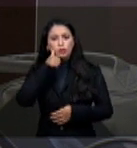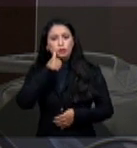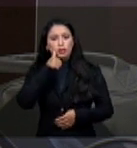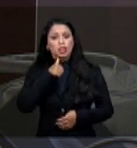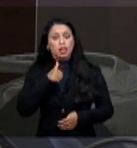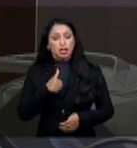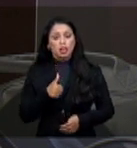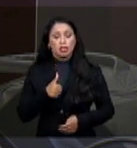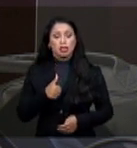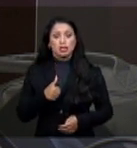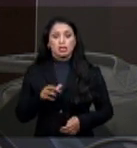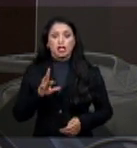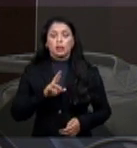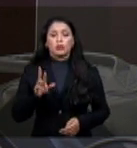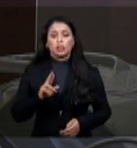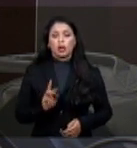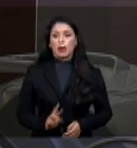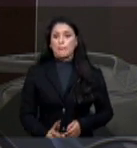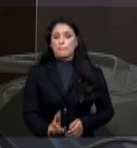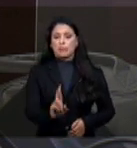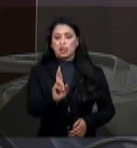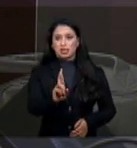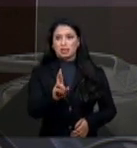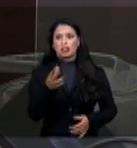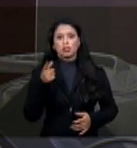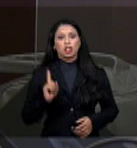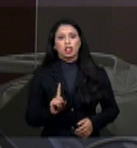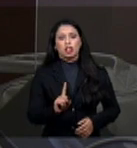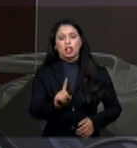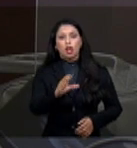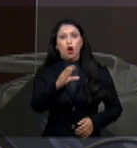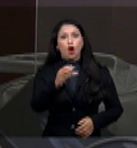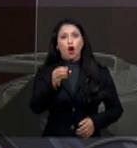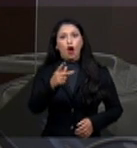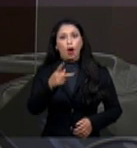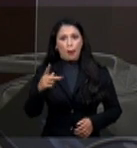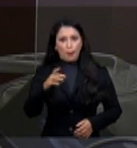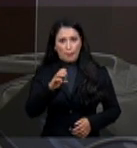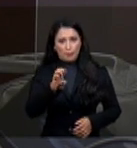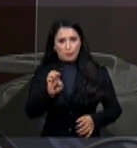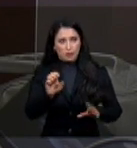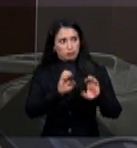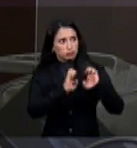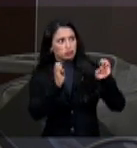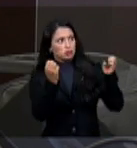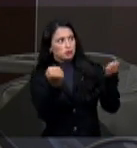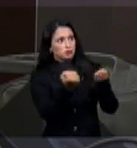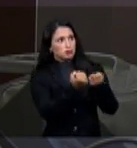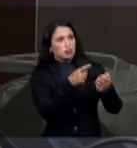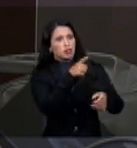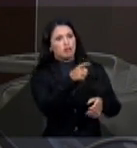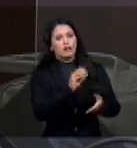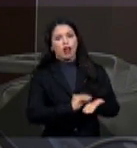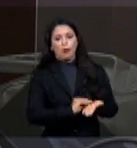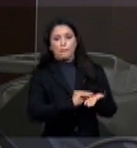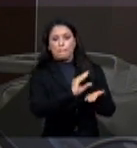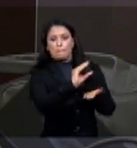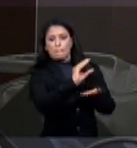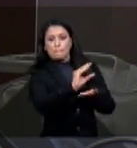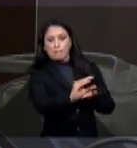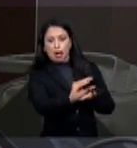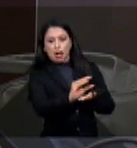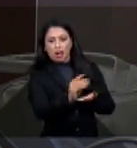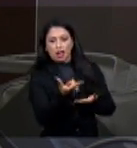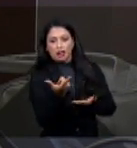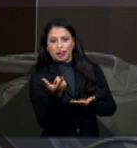estados, os representantes dos estados irem para eventos como esse, como a COP, e dizerem lá que vão investir X, certa